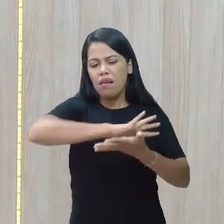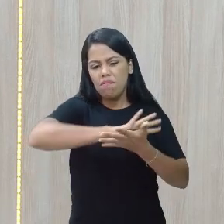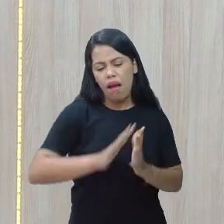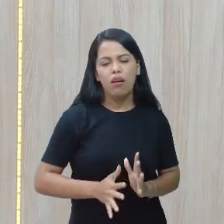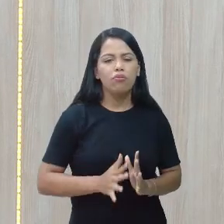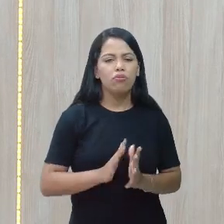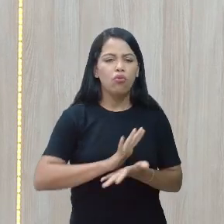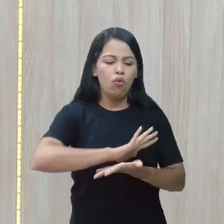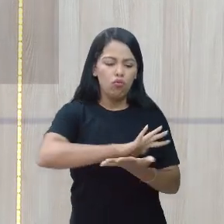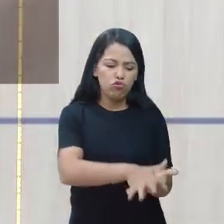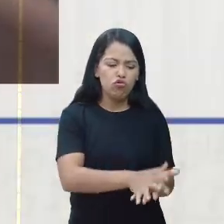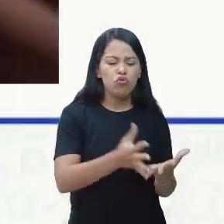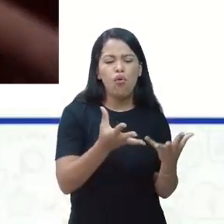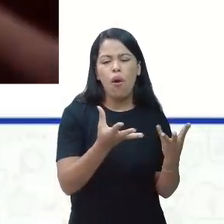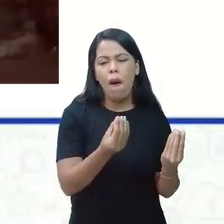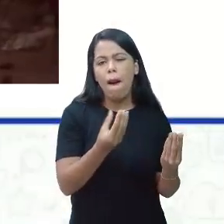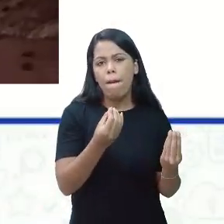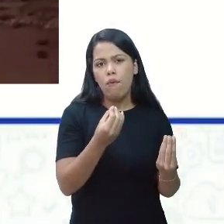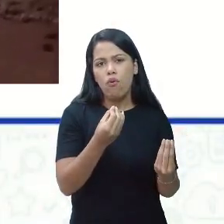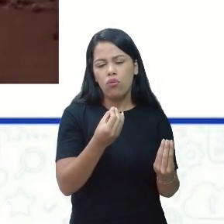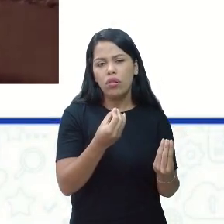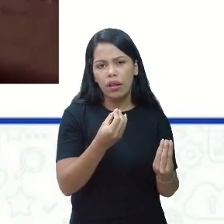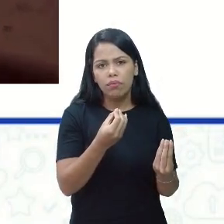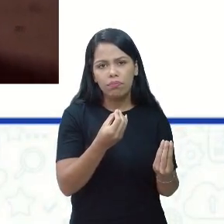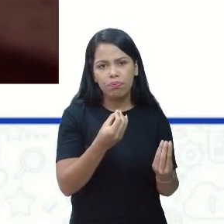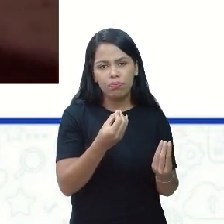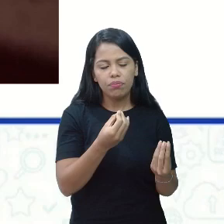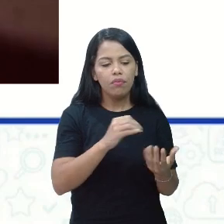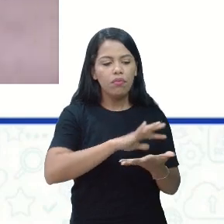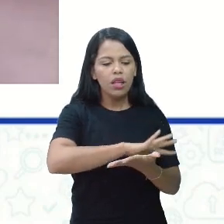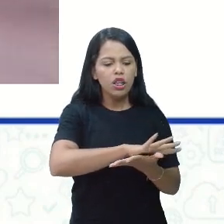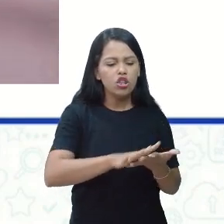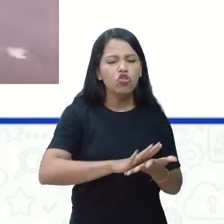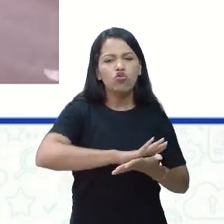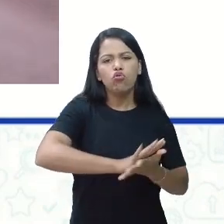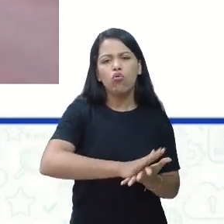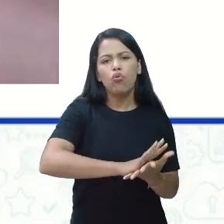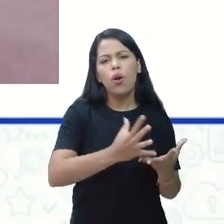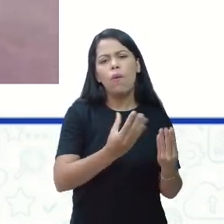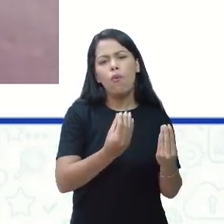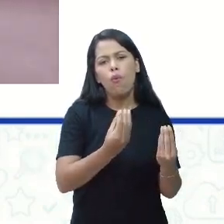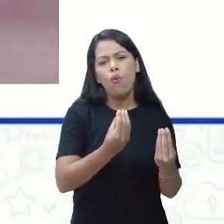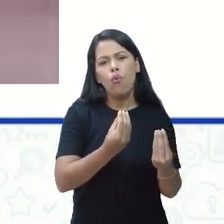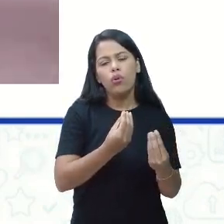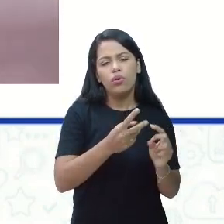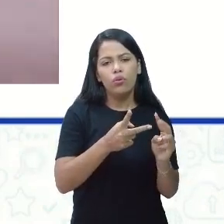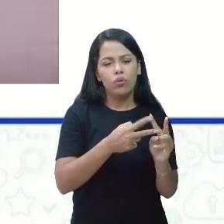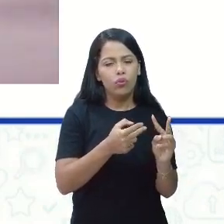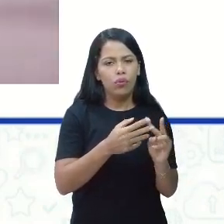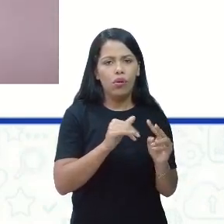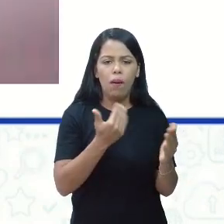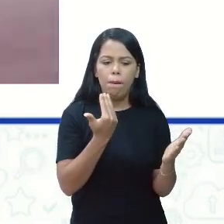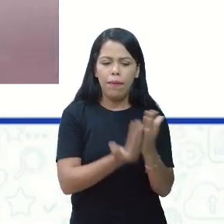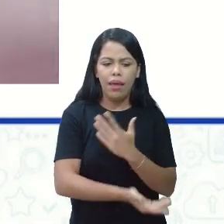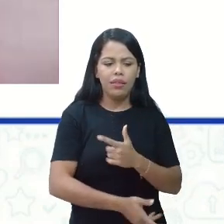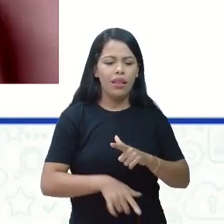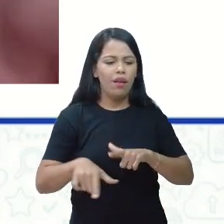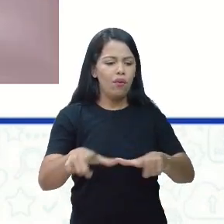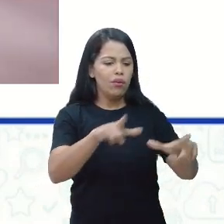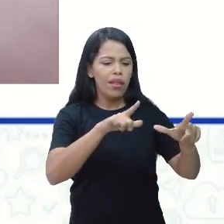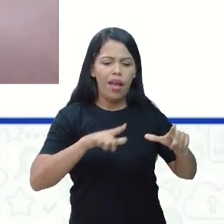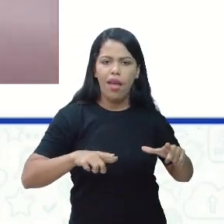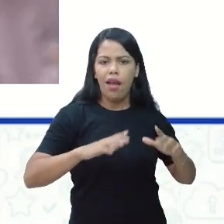quantidade enorme de indígenas e outros perderam suas terras, né, perderam muito e ficaram à